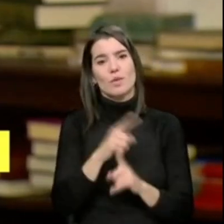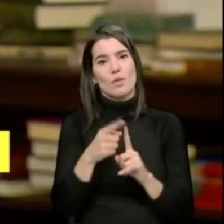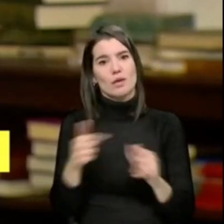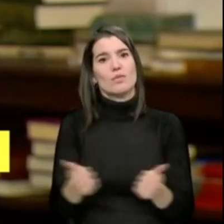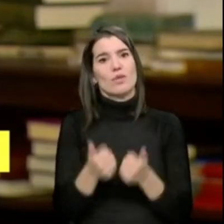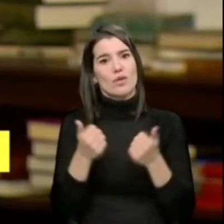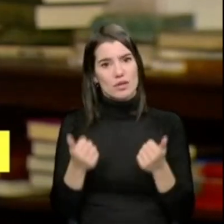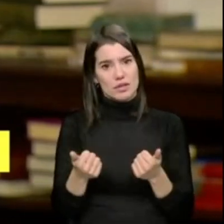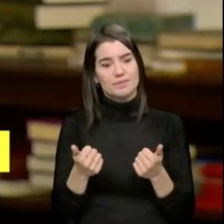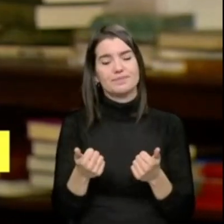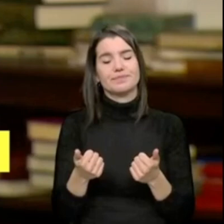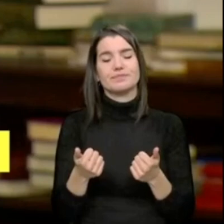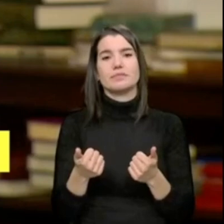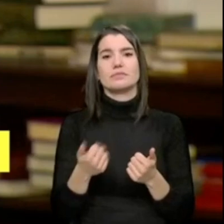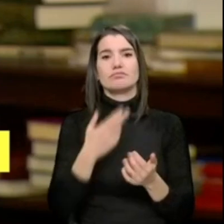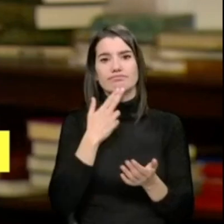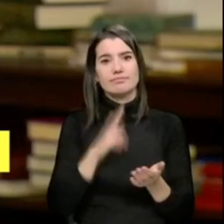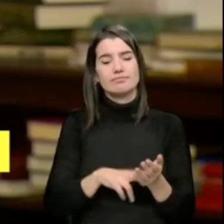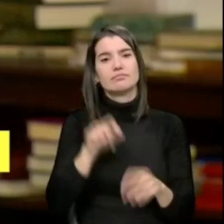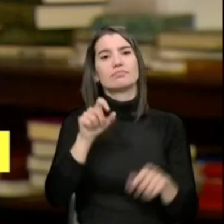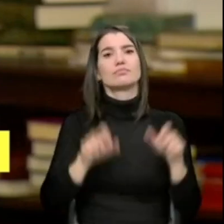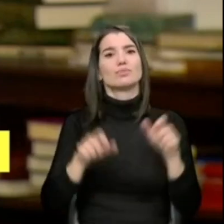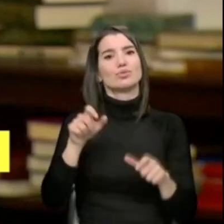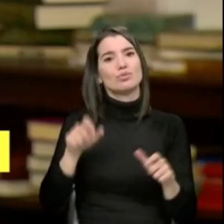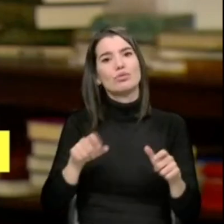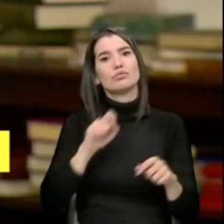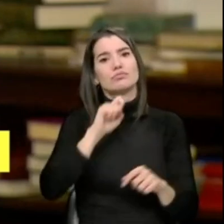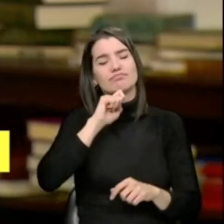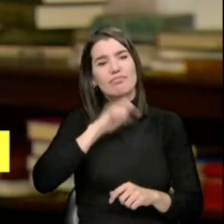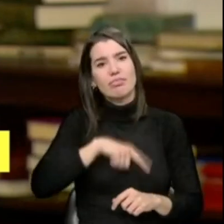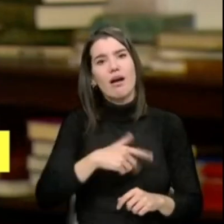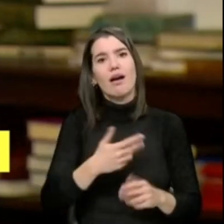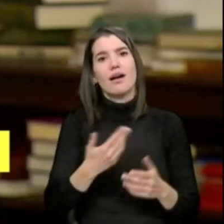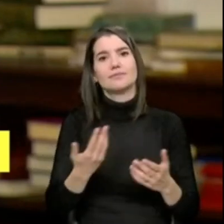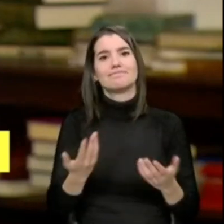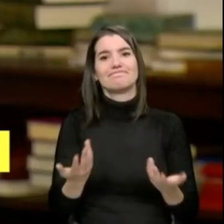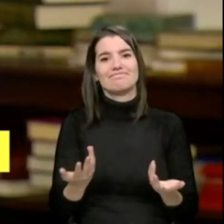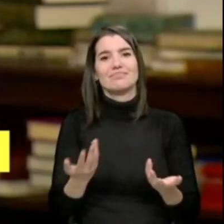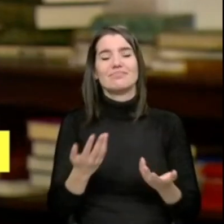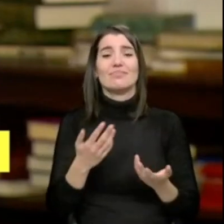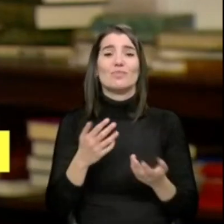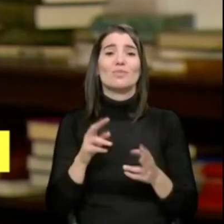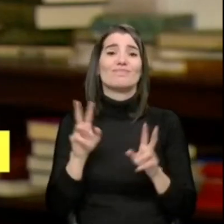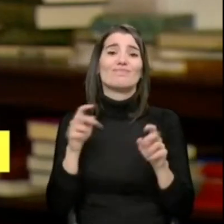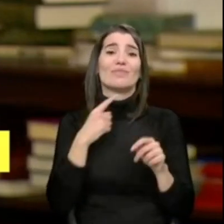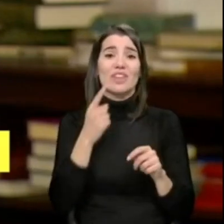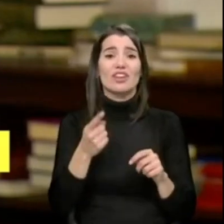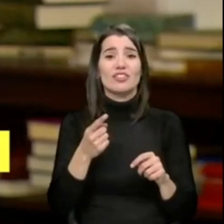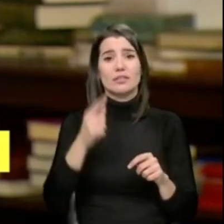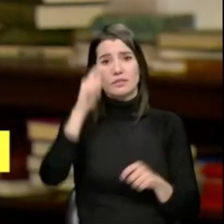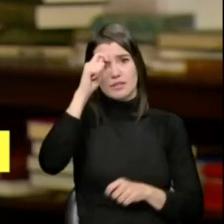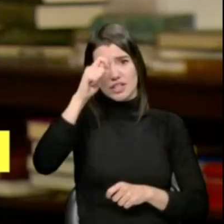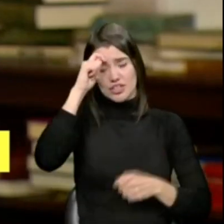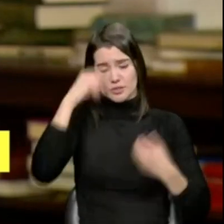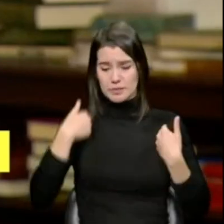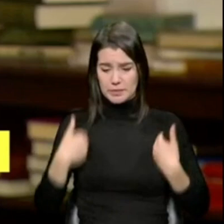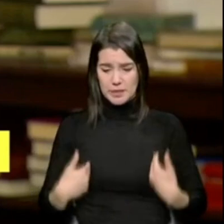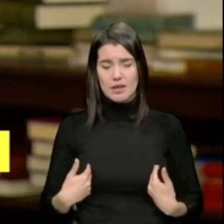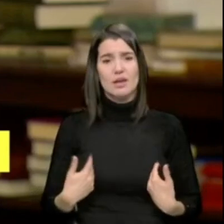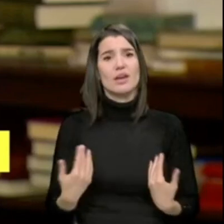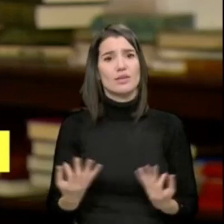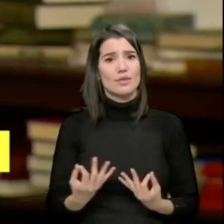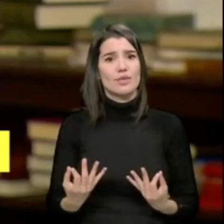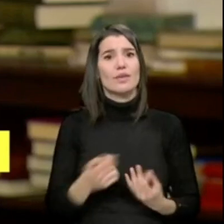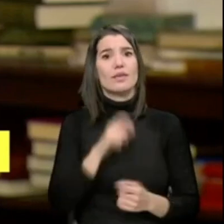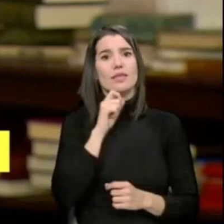melhor, onde realmente as pessoas possam efetivamente ter aquilo que chama-se dignidade e poderem viver